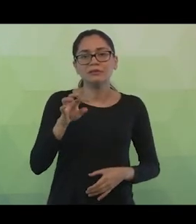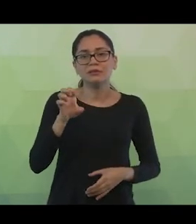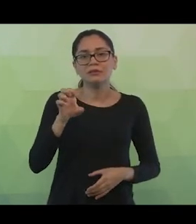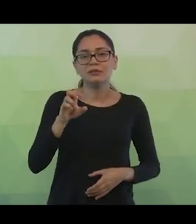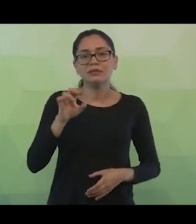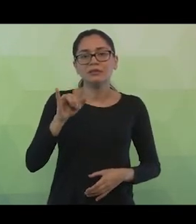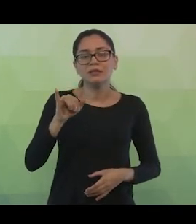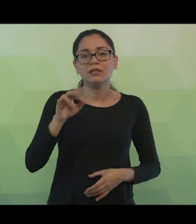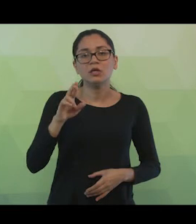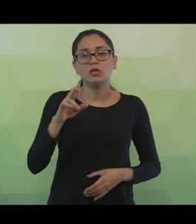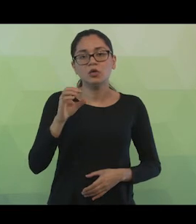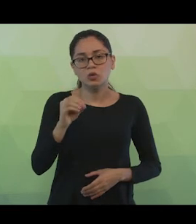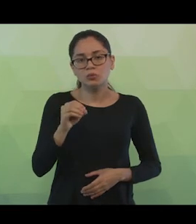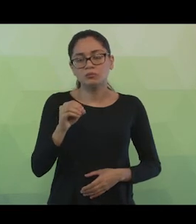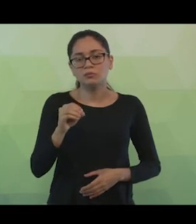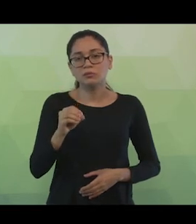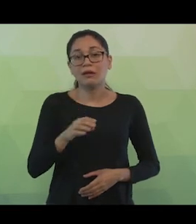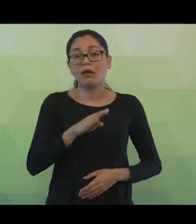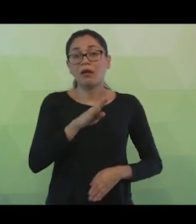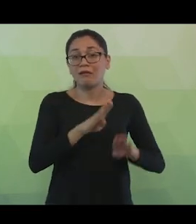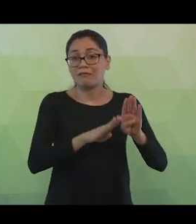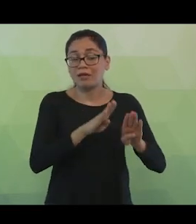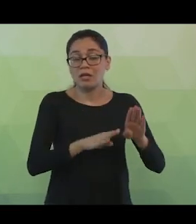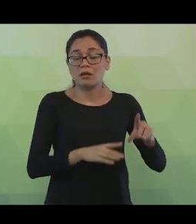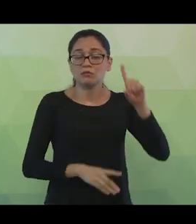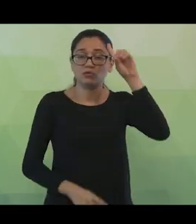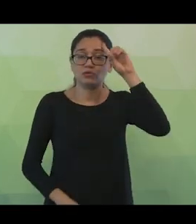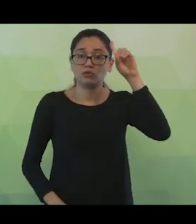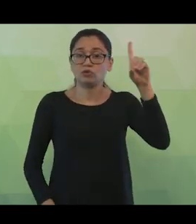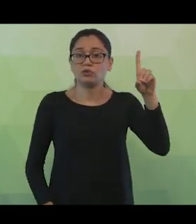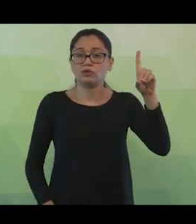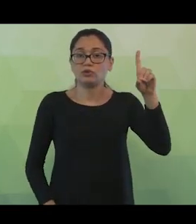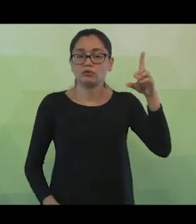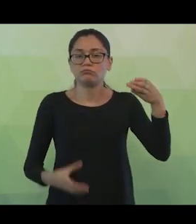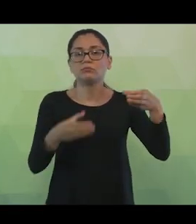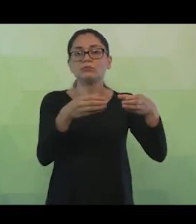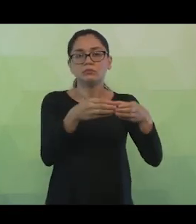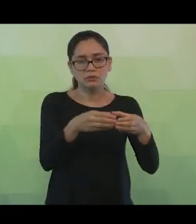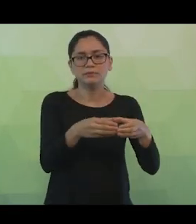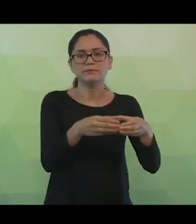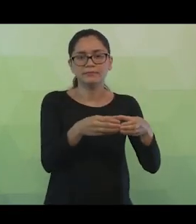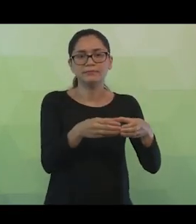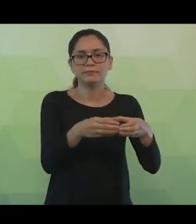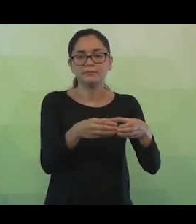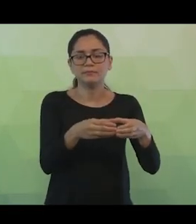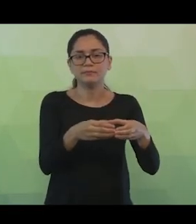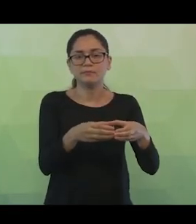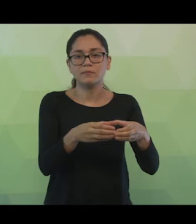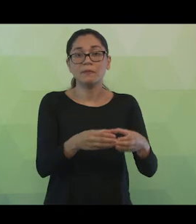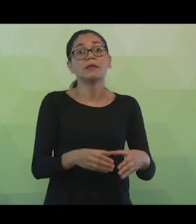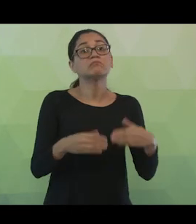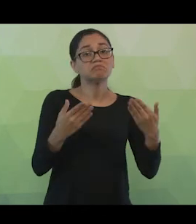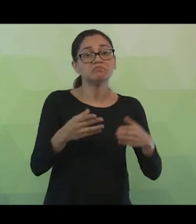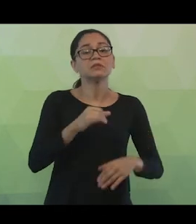a minha variável dias é do tipo inteiro. Então eu coloco